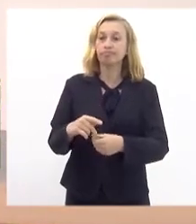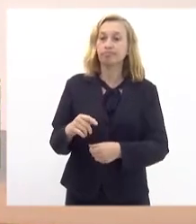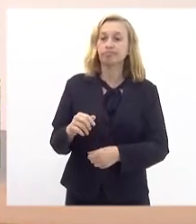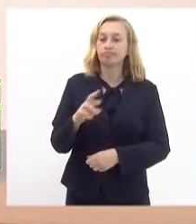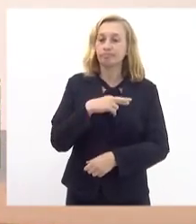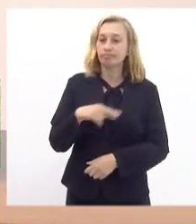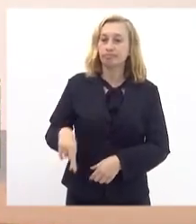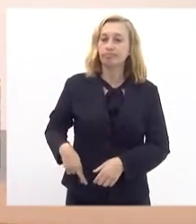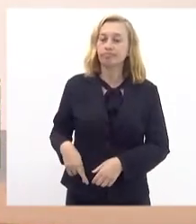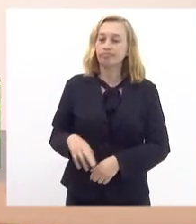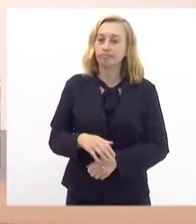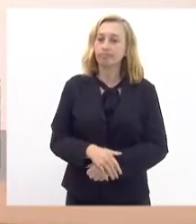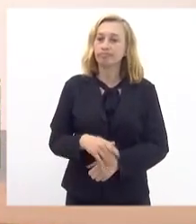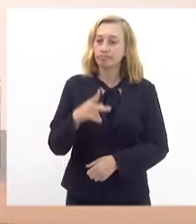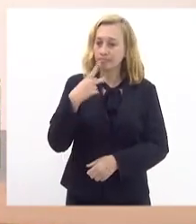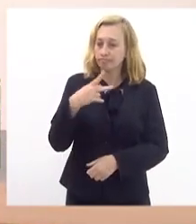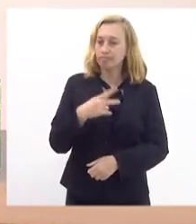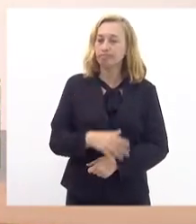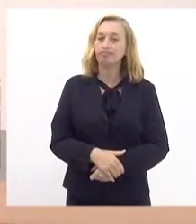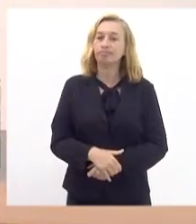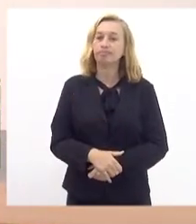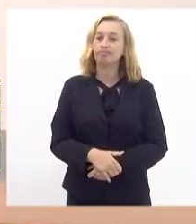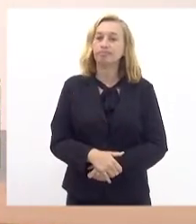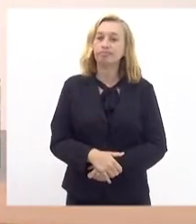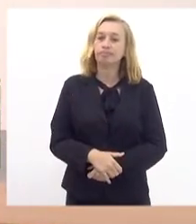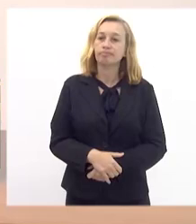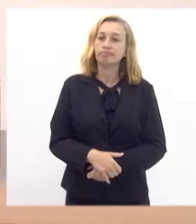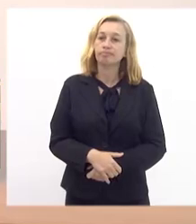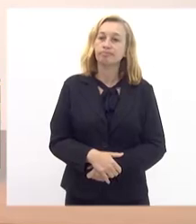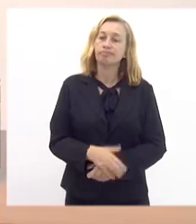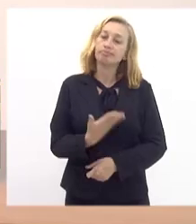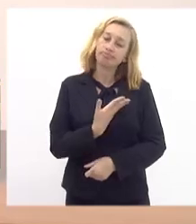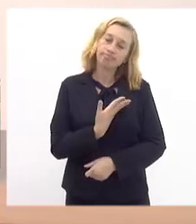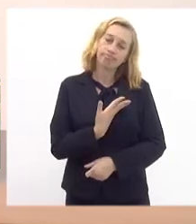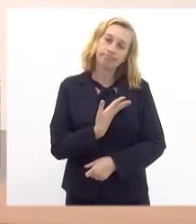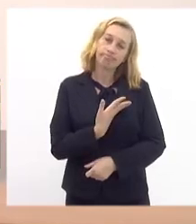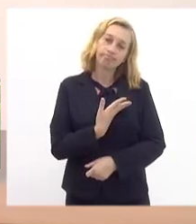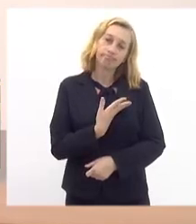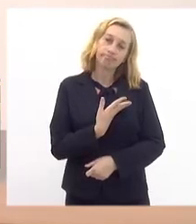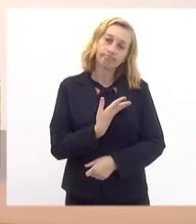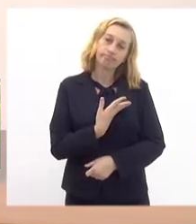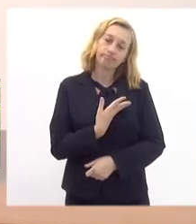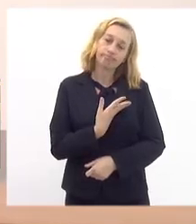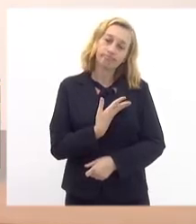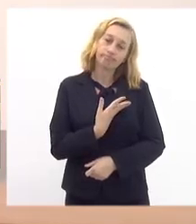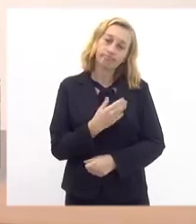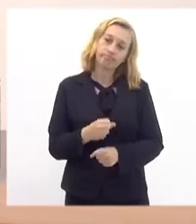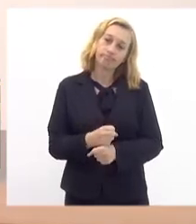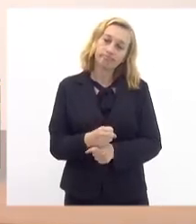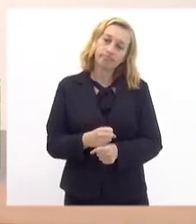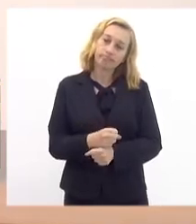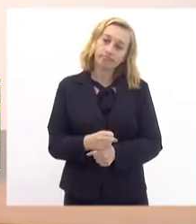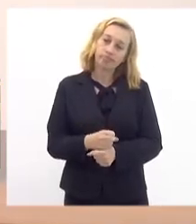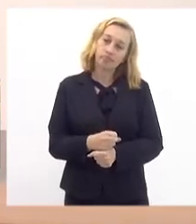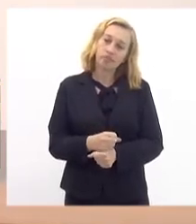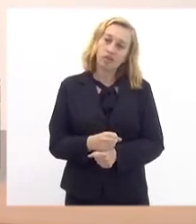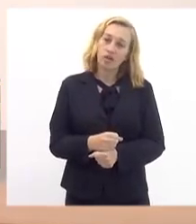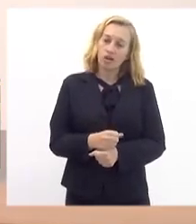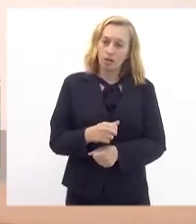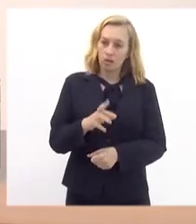república petropoulos pela fala amigos Este é o ano da Rio +